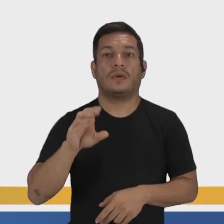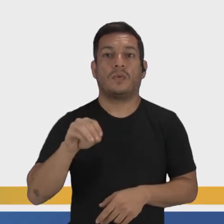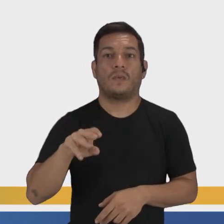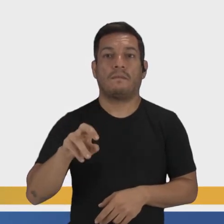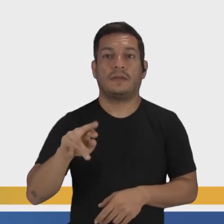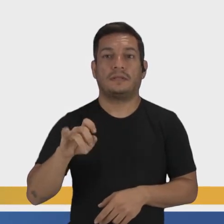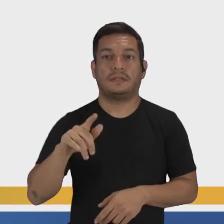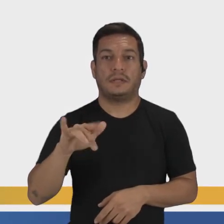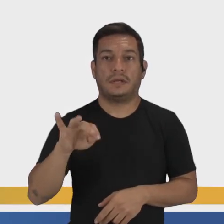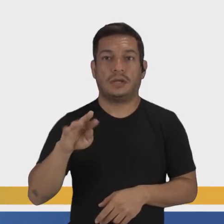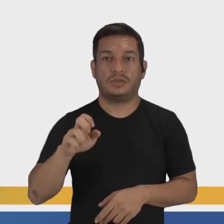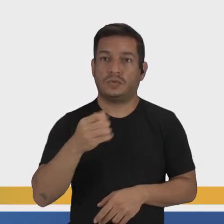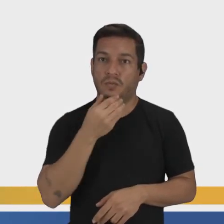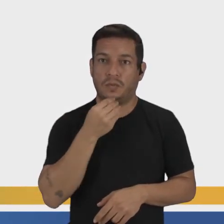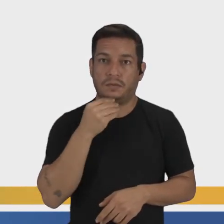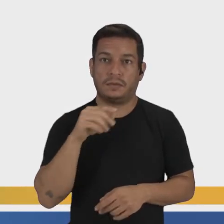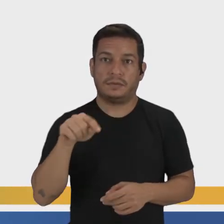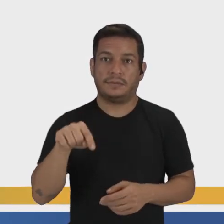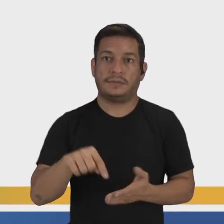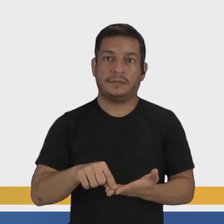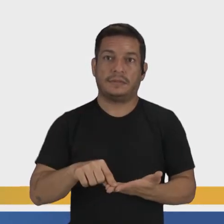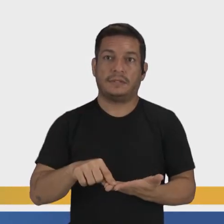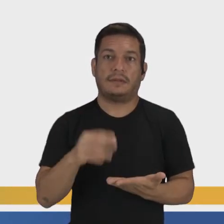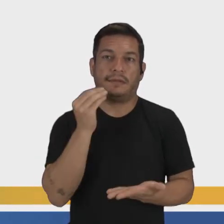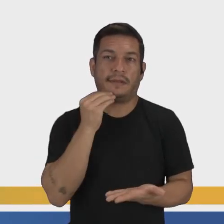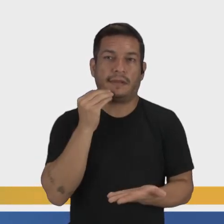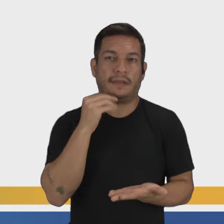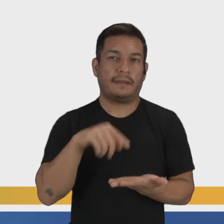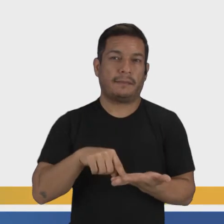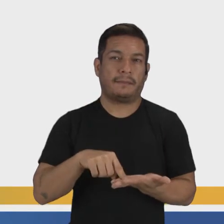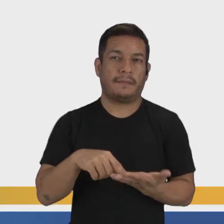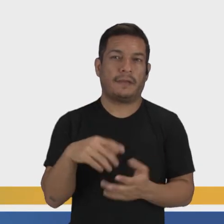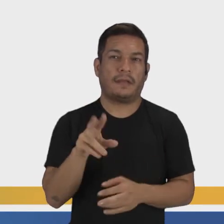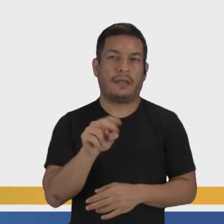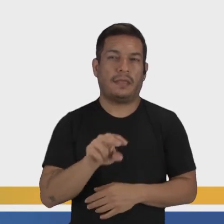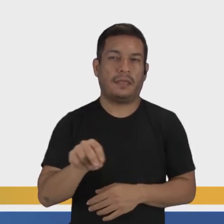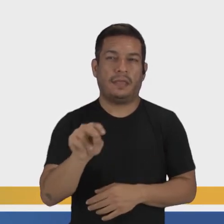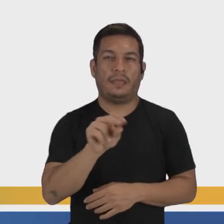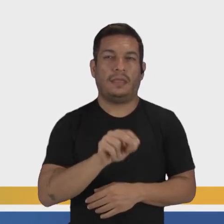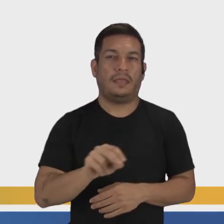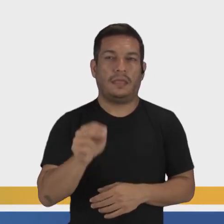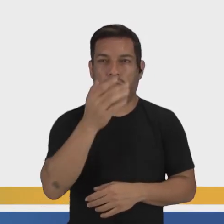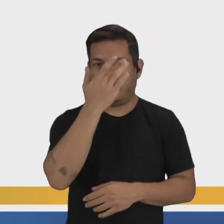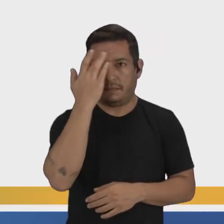comerciante botando o dedinho lá para tentar enganar o seu